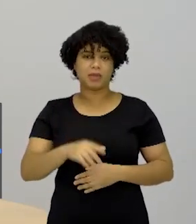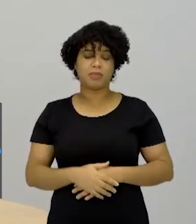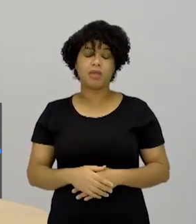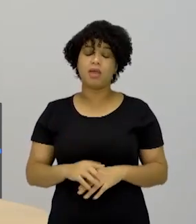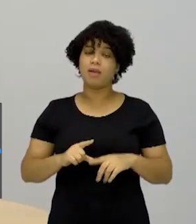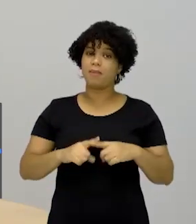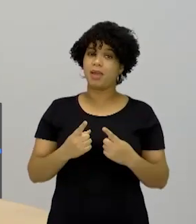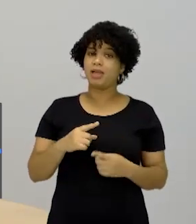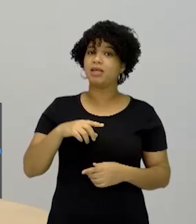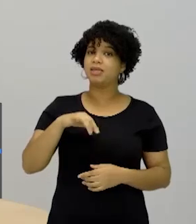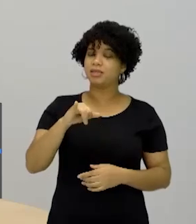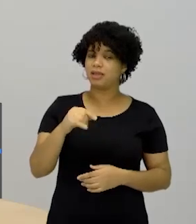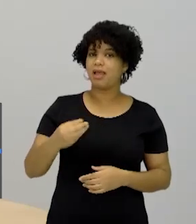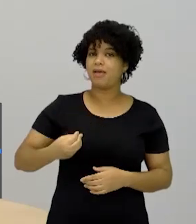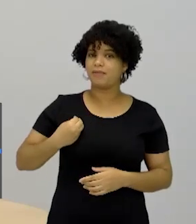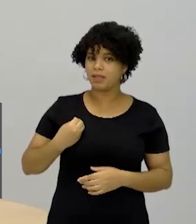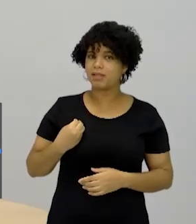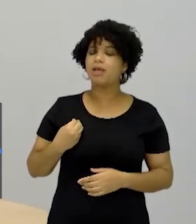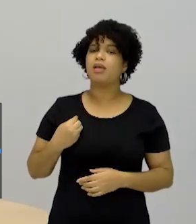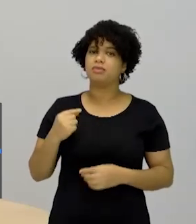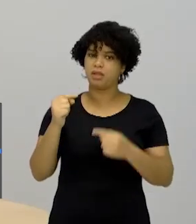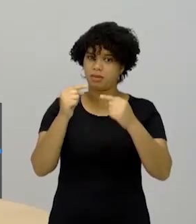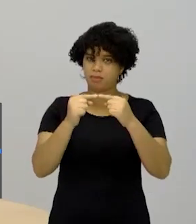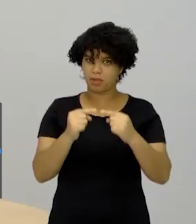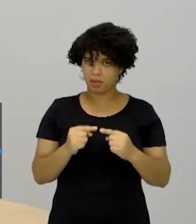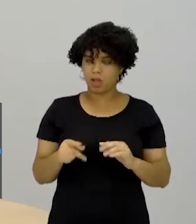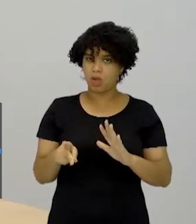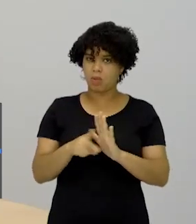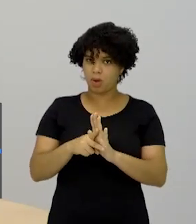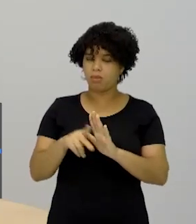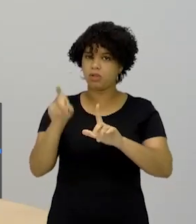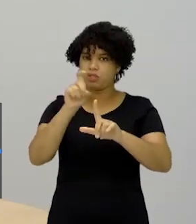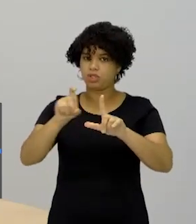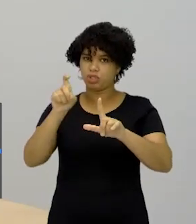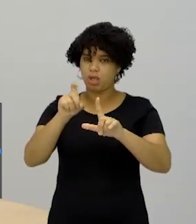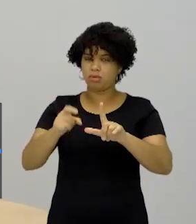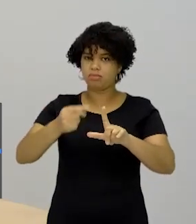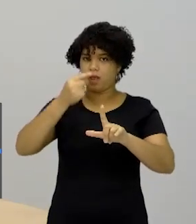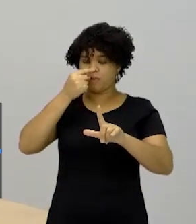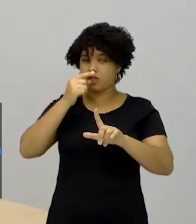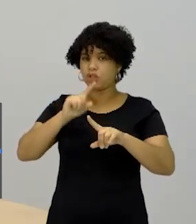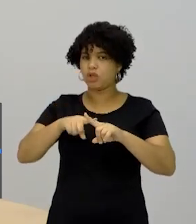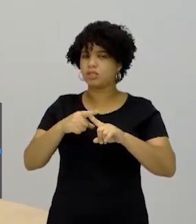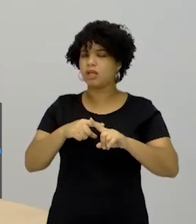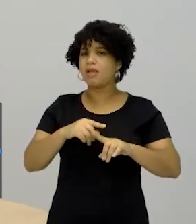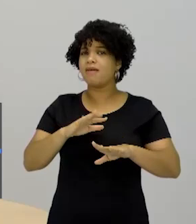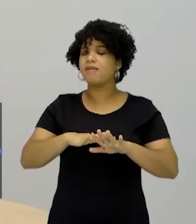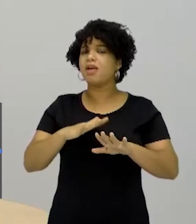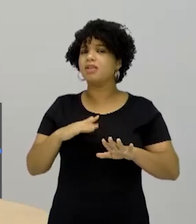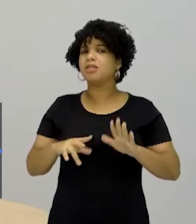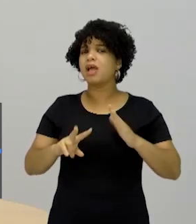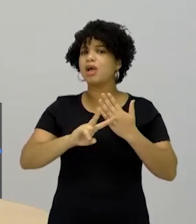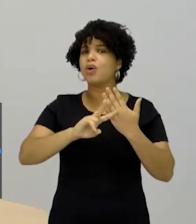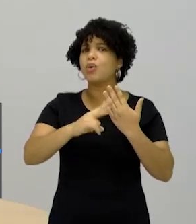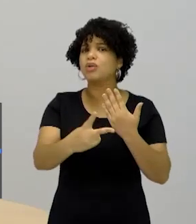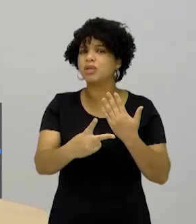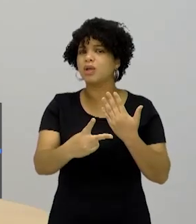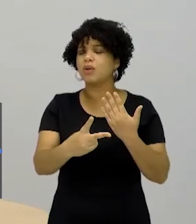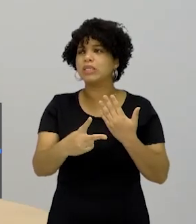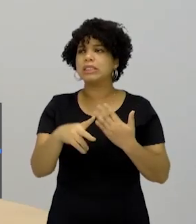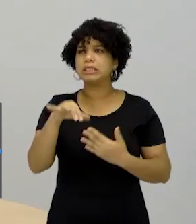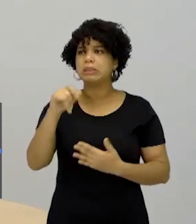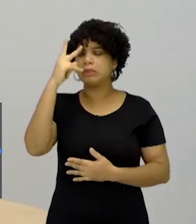baseia 100% em articulações presentes no mundo digital, é preciso verificar as consequências de um sumiço das